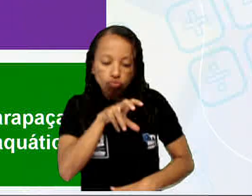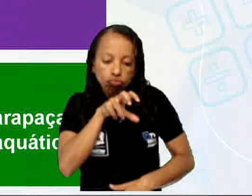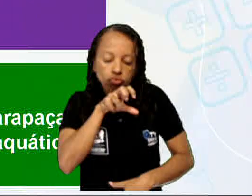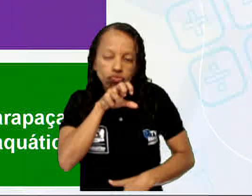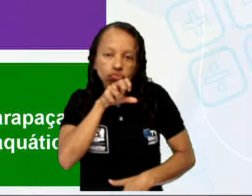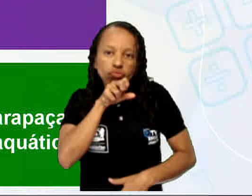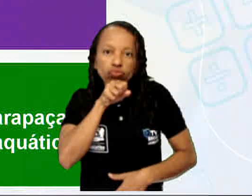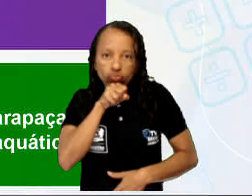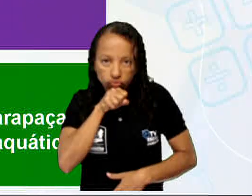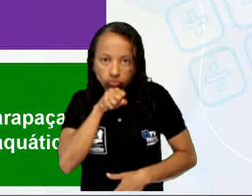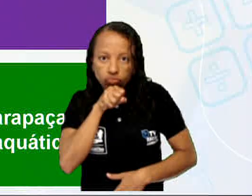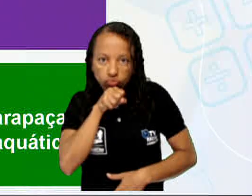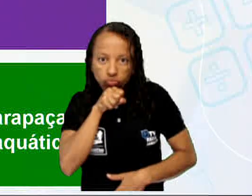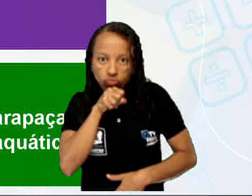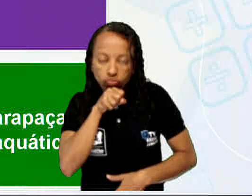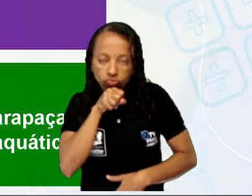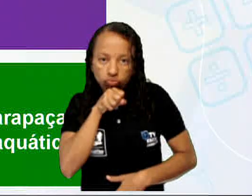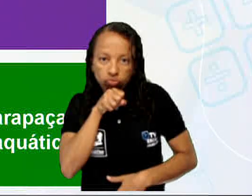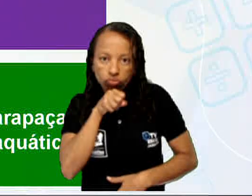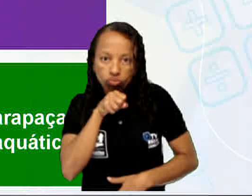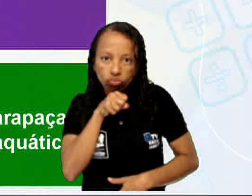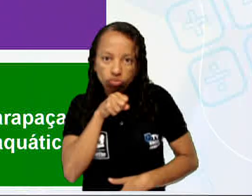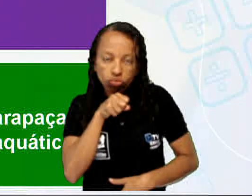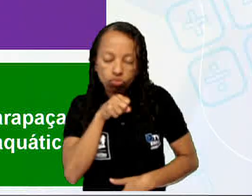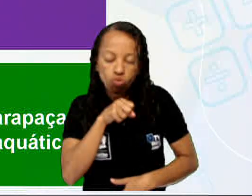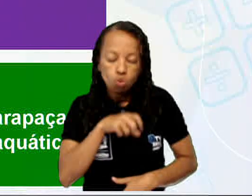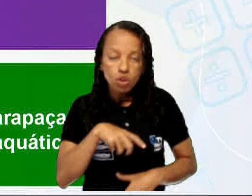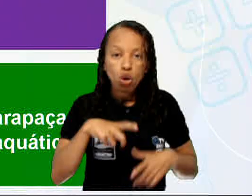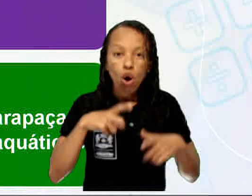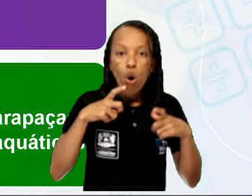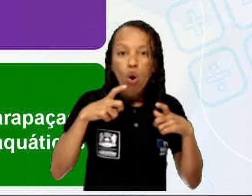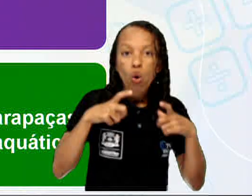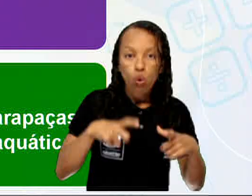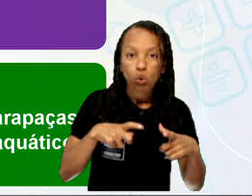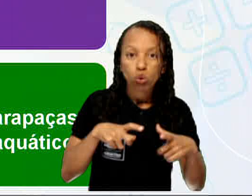As brânquias são por onde os peixes